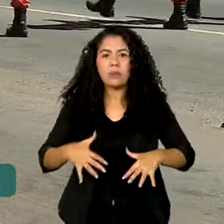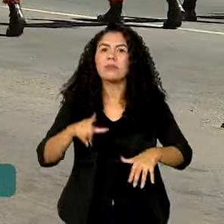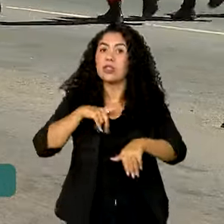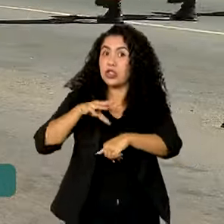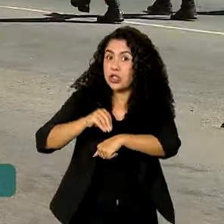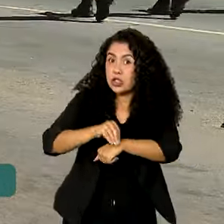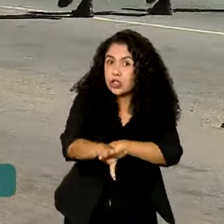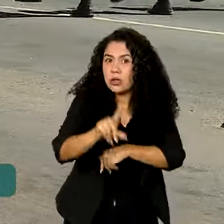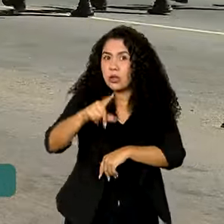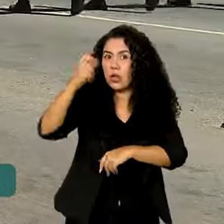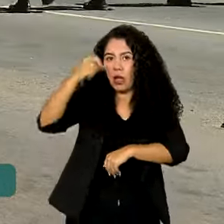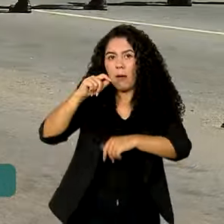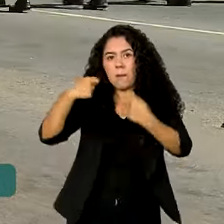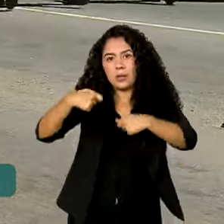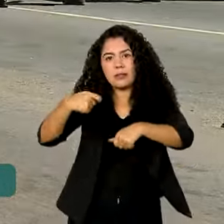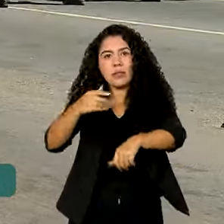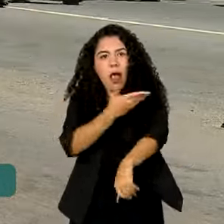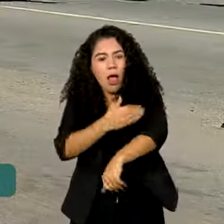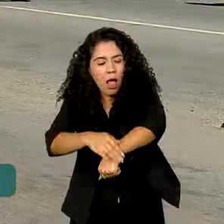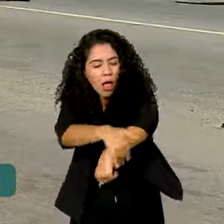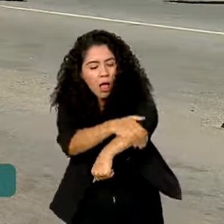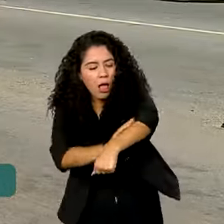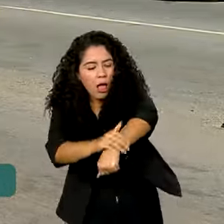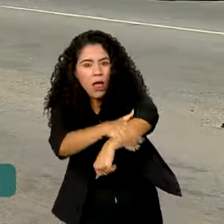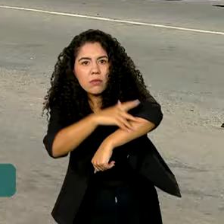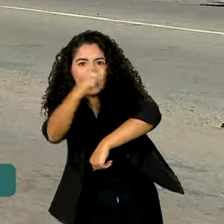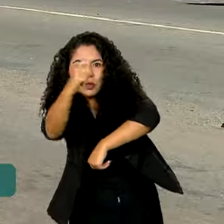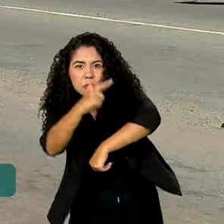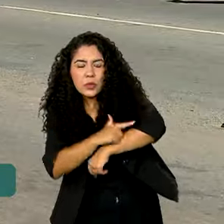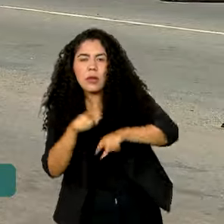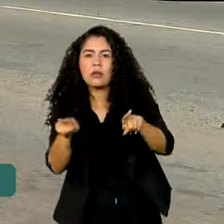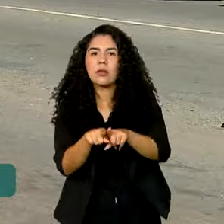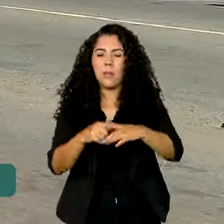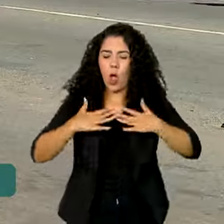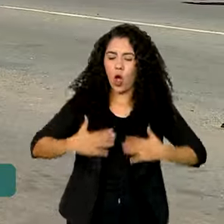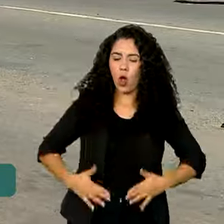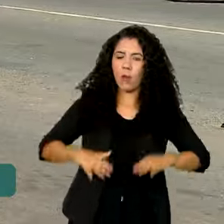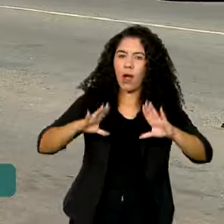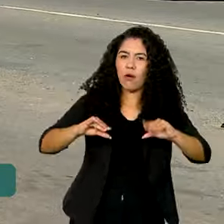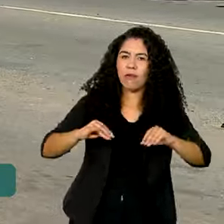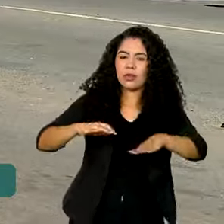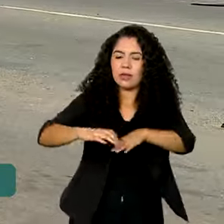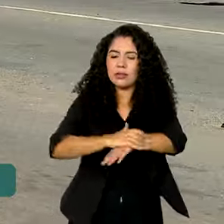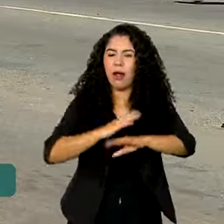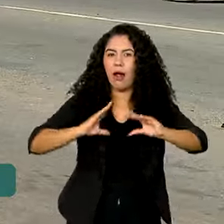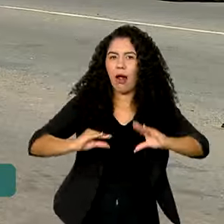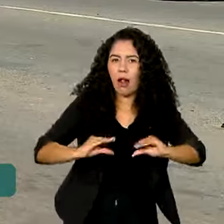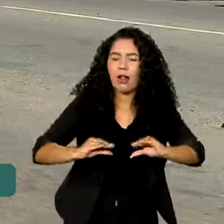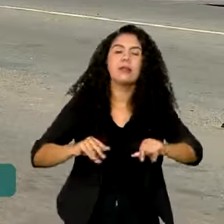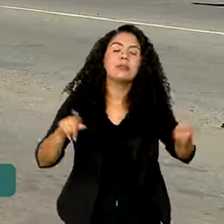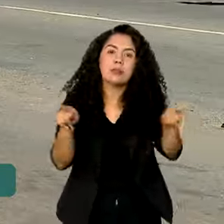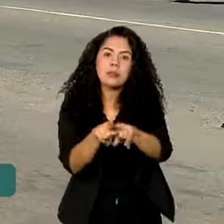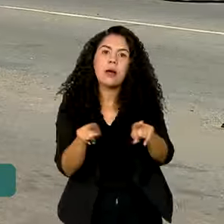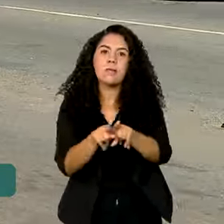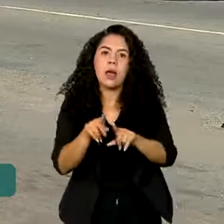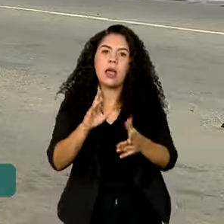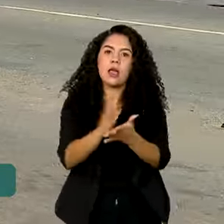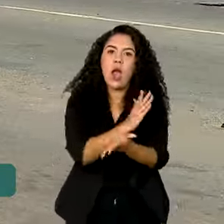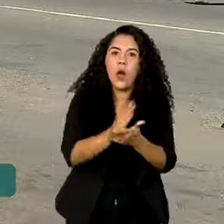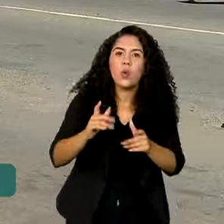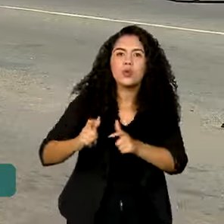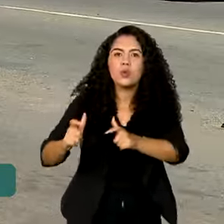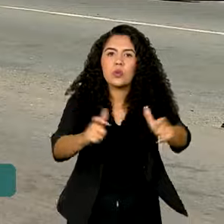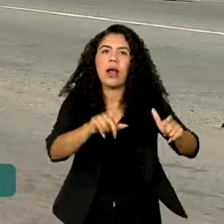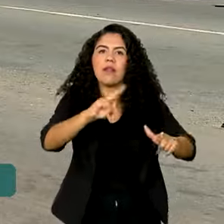solar e venha com roupas leves e calçados confortáveis. Ao longo da avenida, haverá pontos para distribuição de